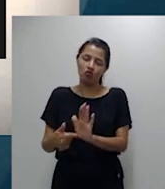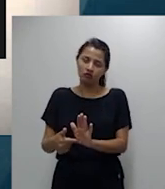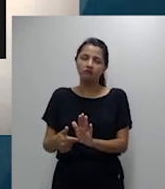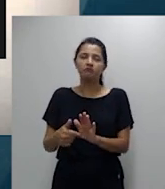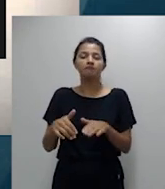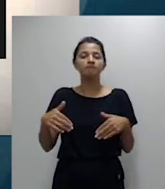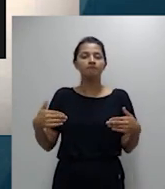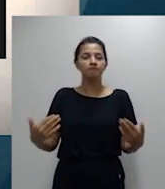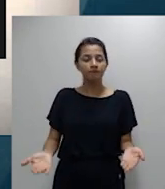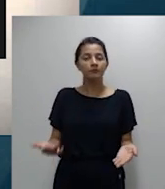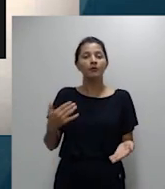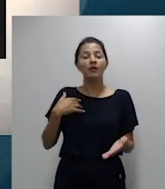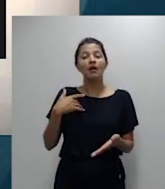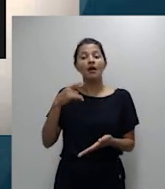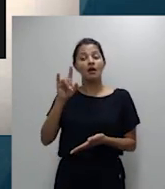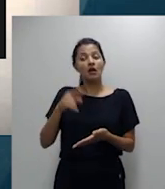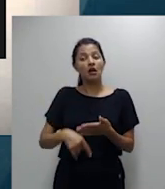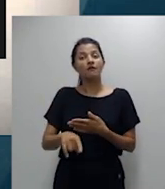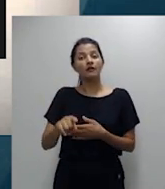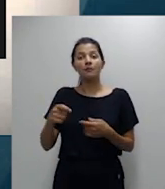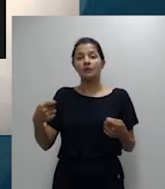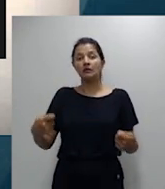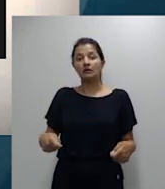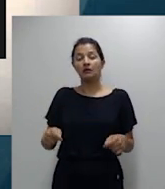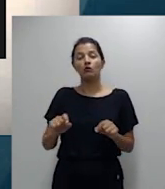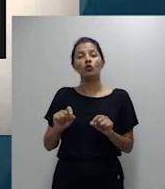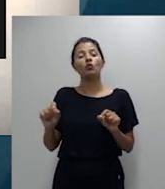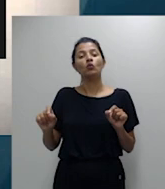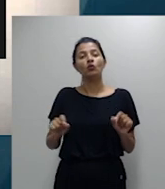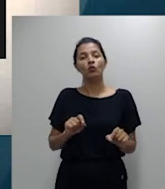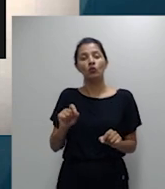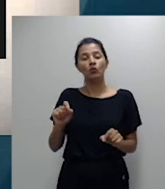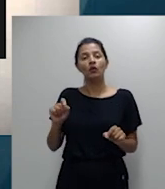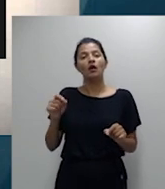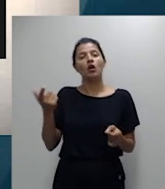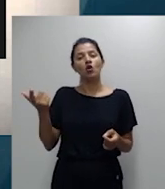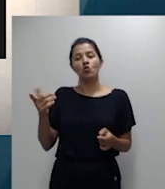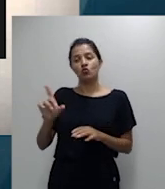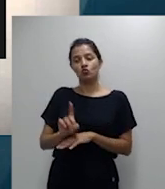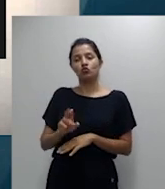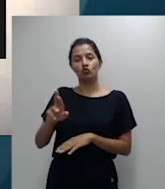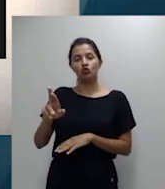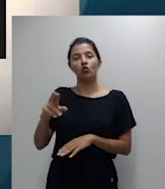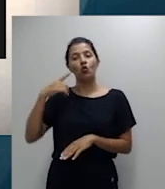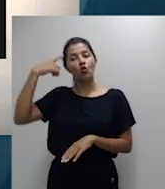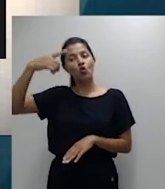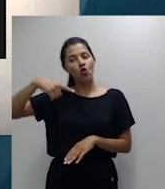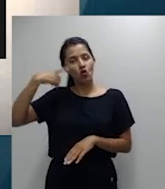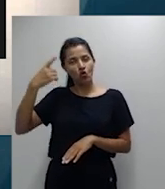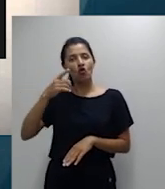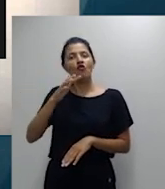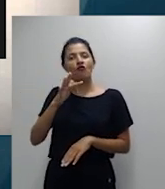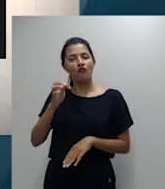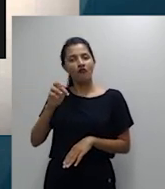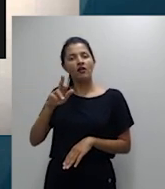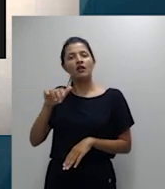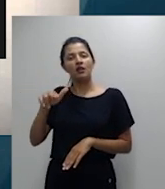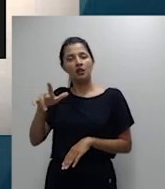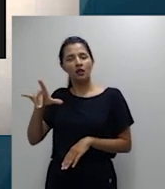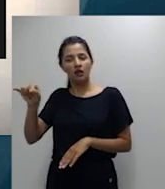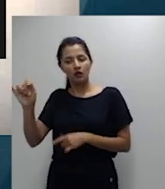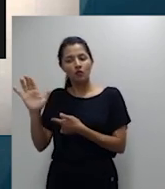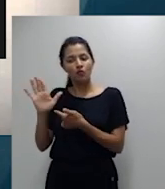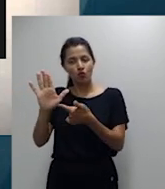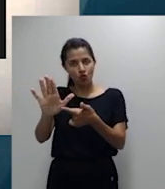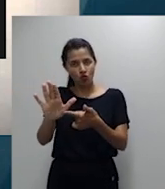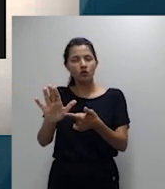atingindo a nota necessária prosseguir Ai aqui o Doutor Fernando já nos anuncia né por força de liminar ele